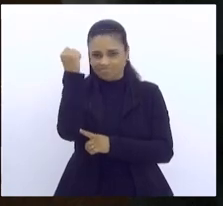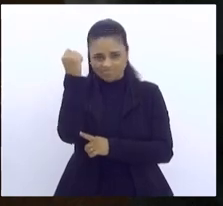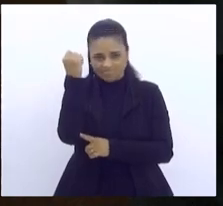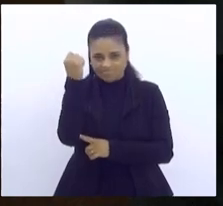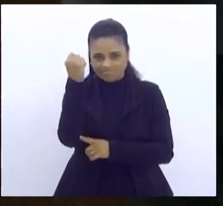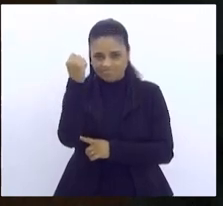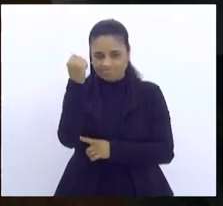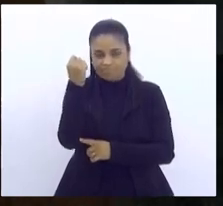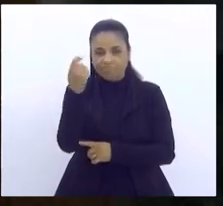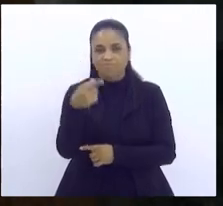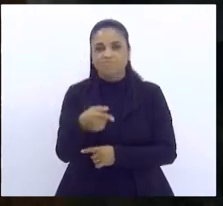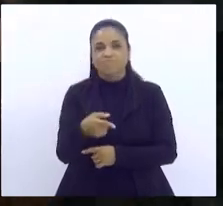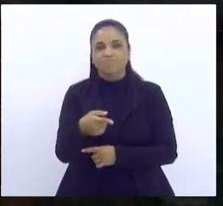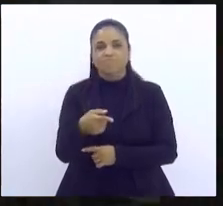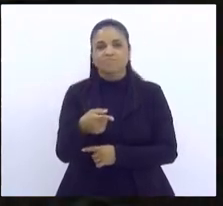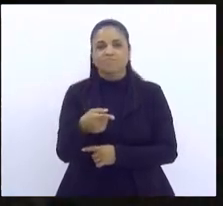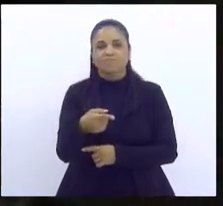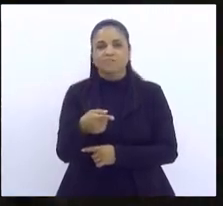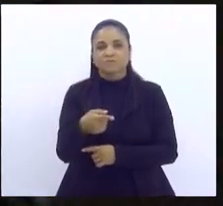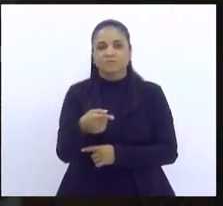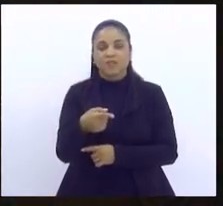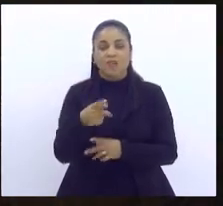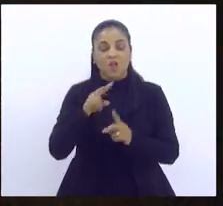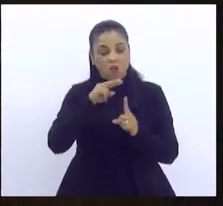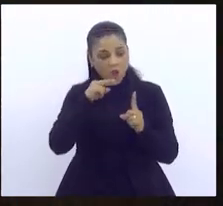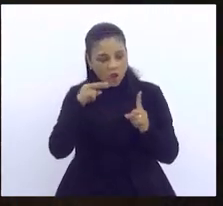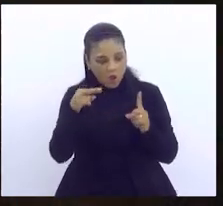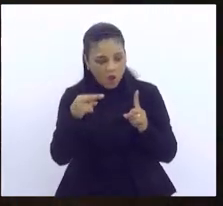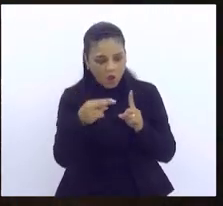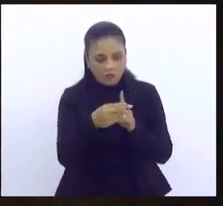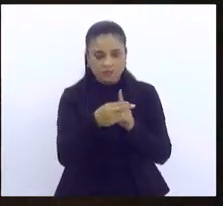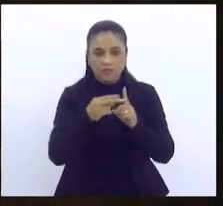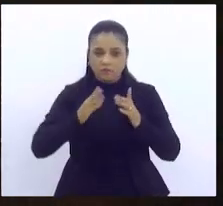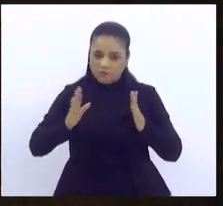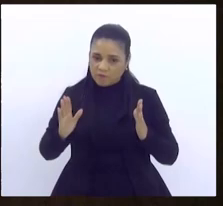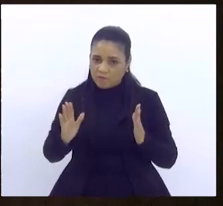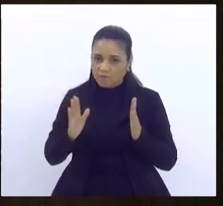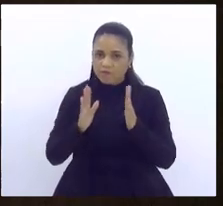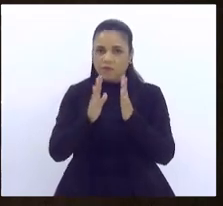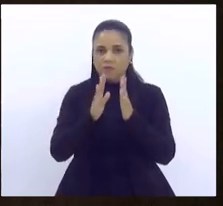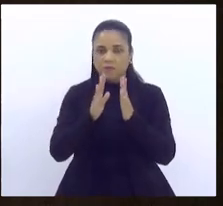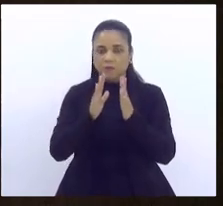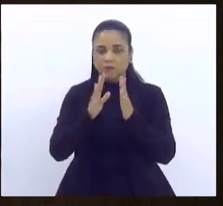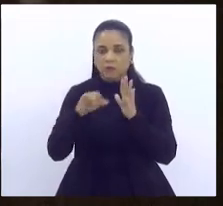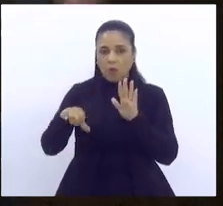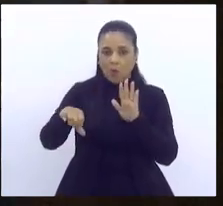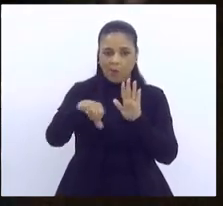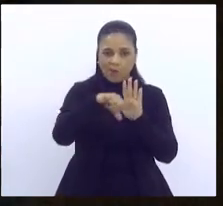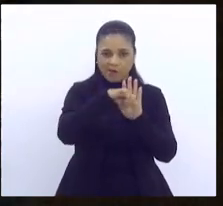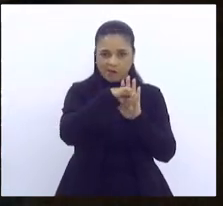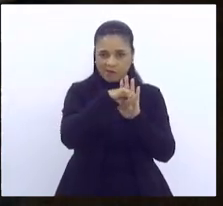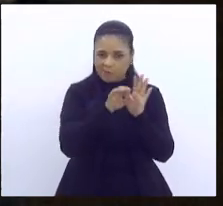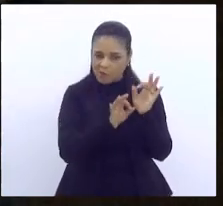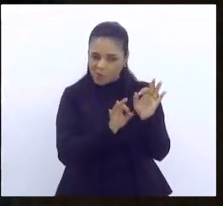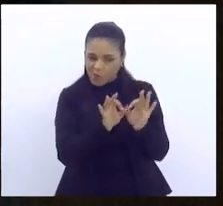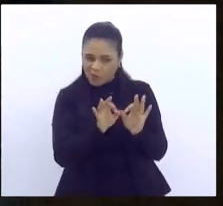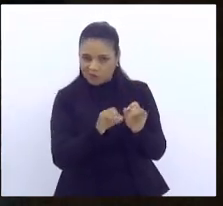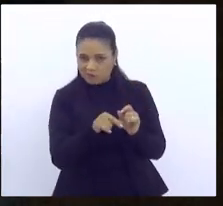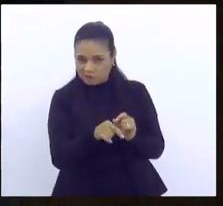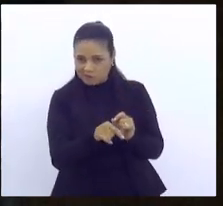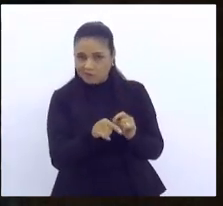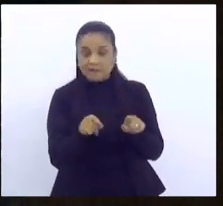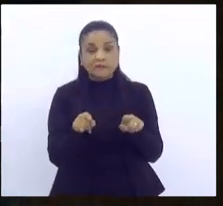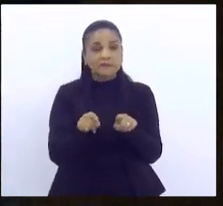quer seja sob a ótica do enfrentamento indevido ao crime organizado,